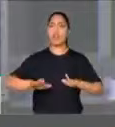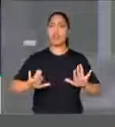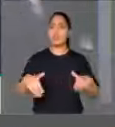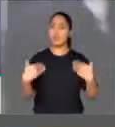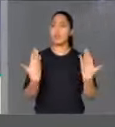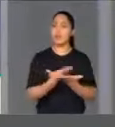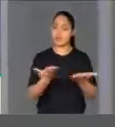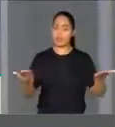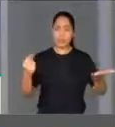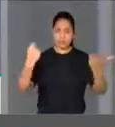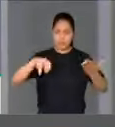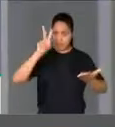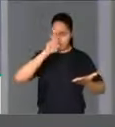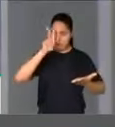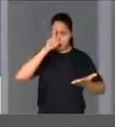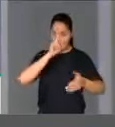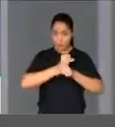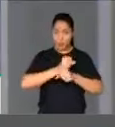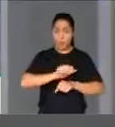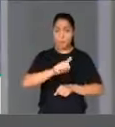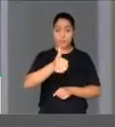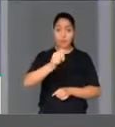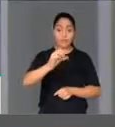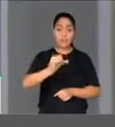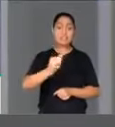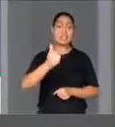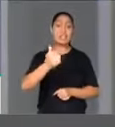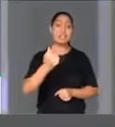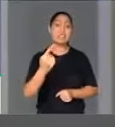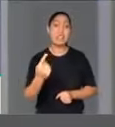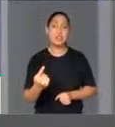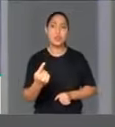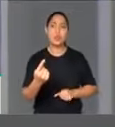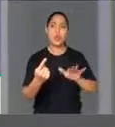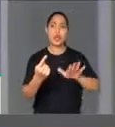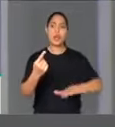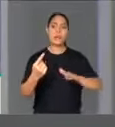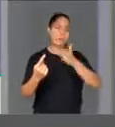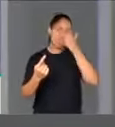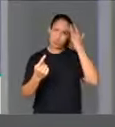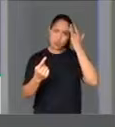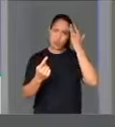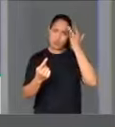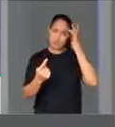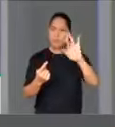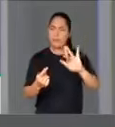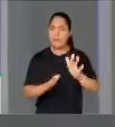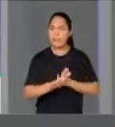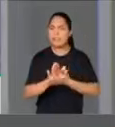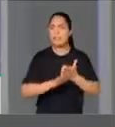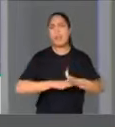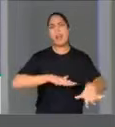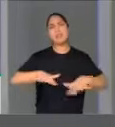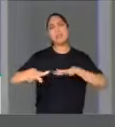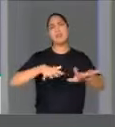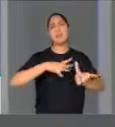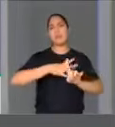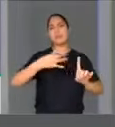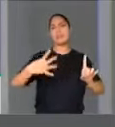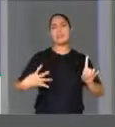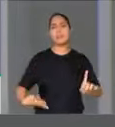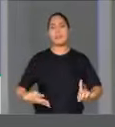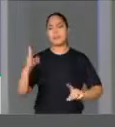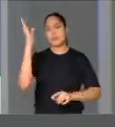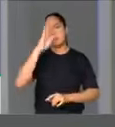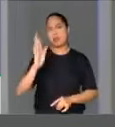lembrar que em 71, quando ainda muita gente sequer pensava em movimento LGBT brasileiro, João